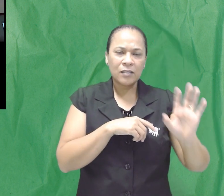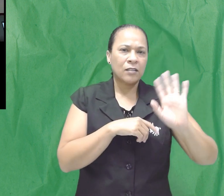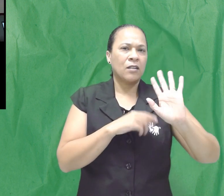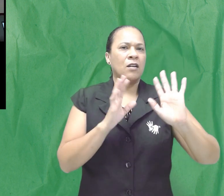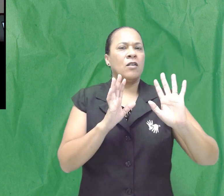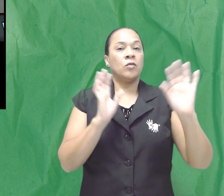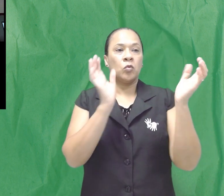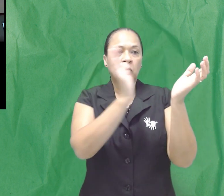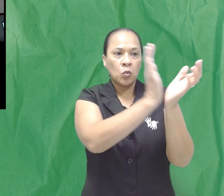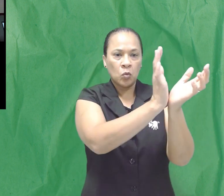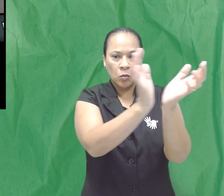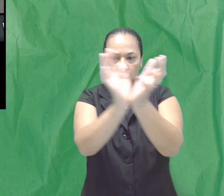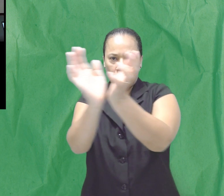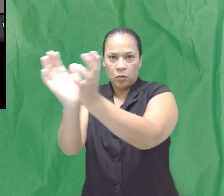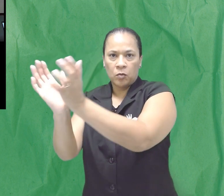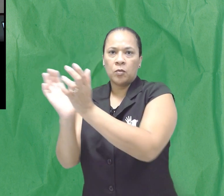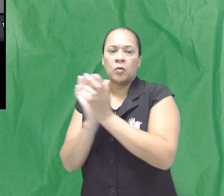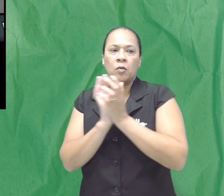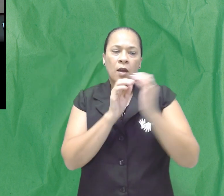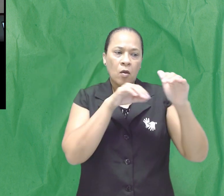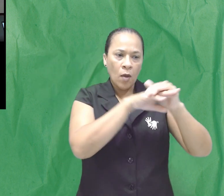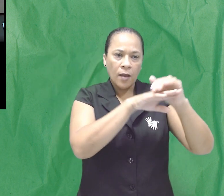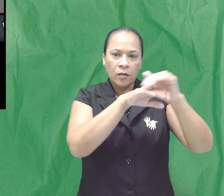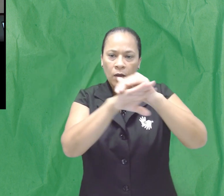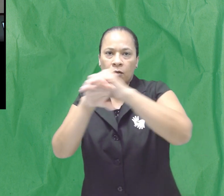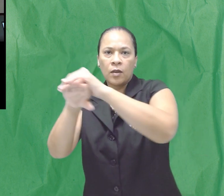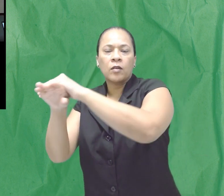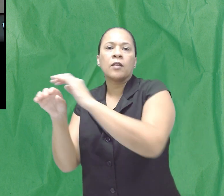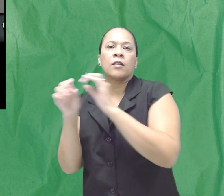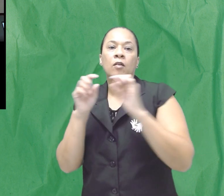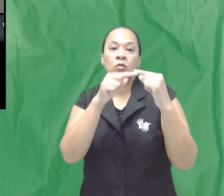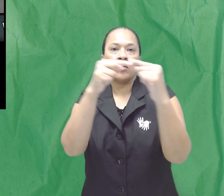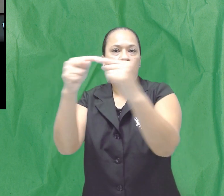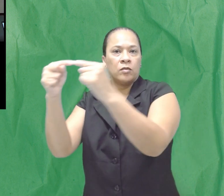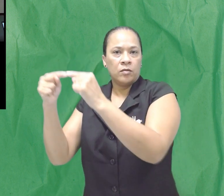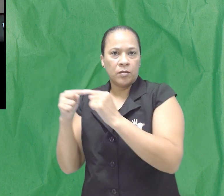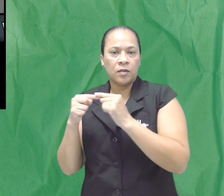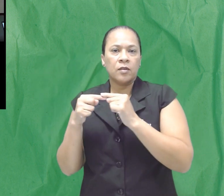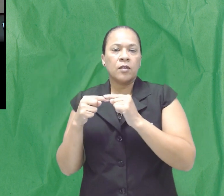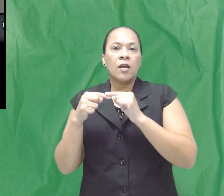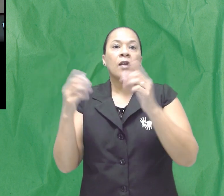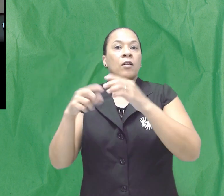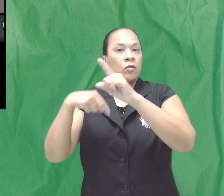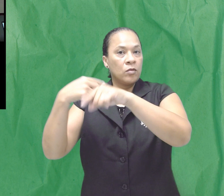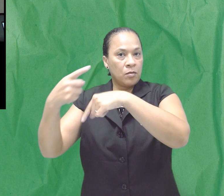de compatibilidade. E é o que nós vamos, né, discutir nos próximos slides, tá?